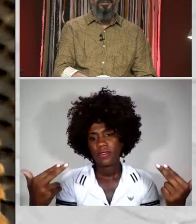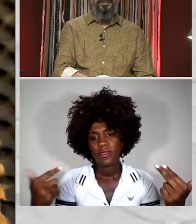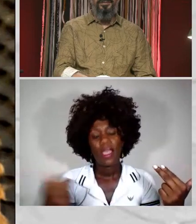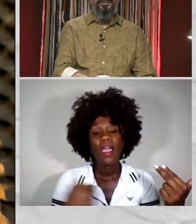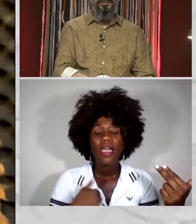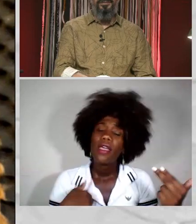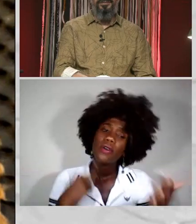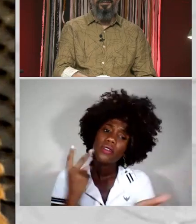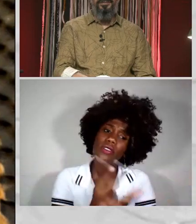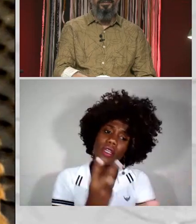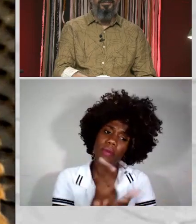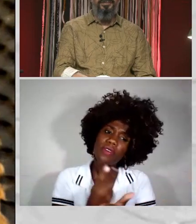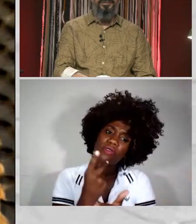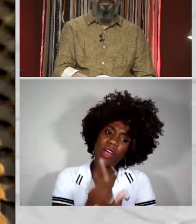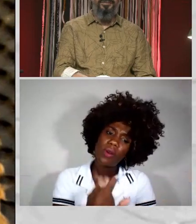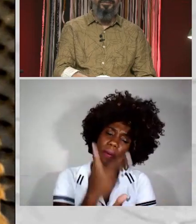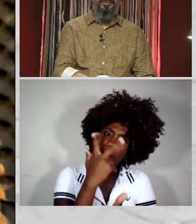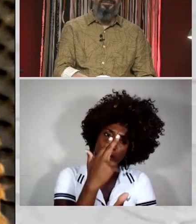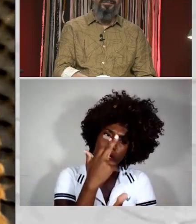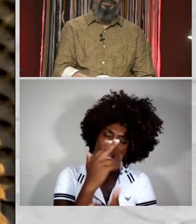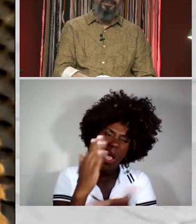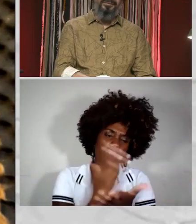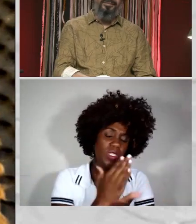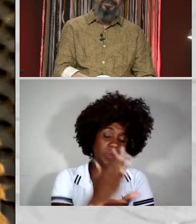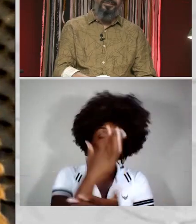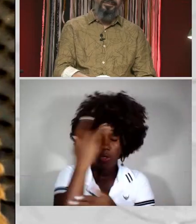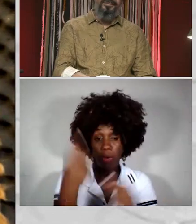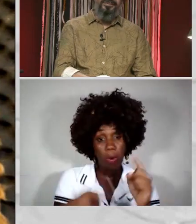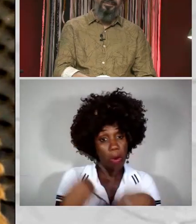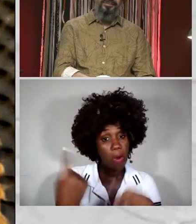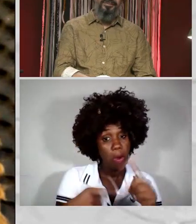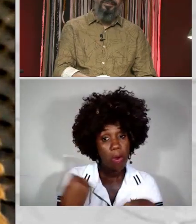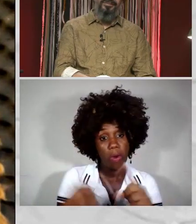sempre digo, pode até muitos discordarem,